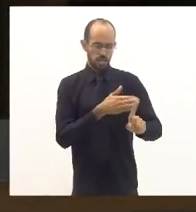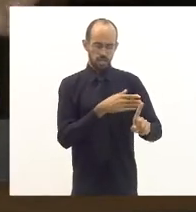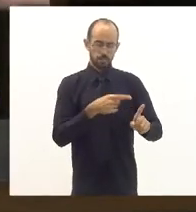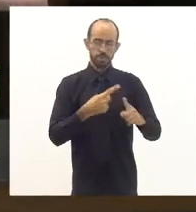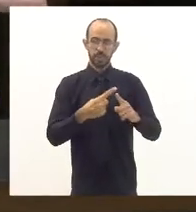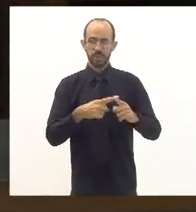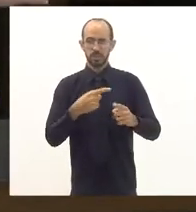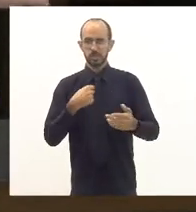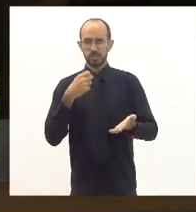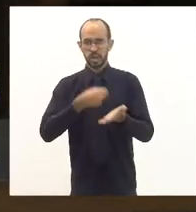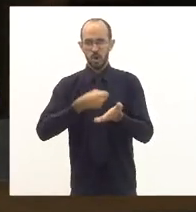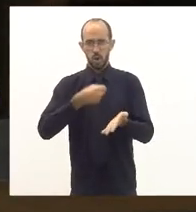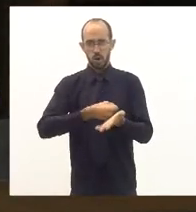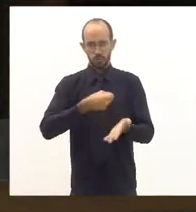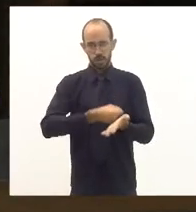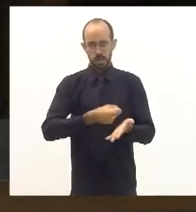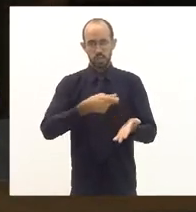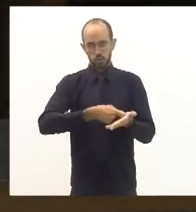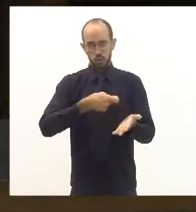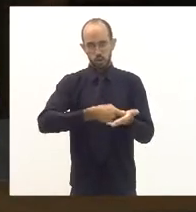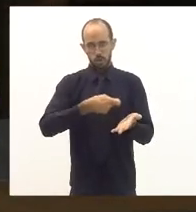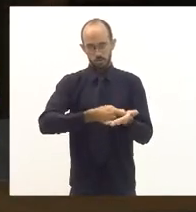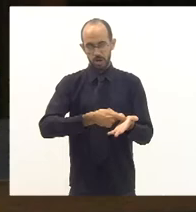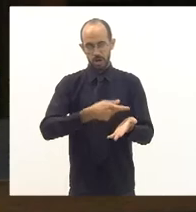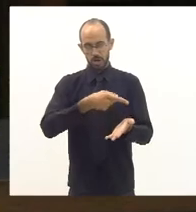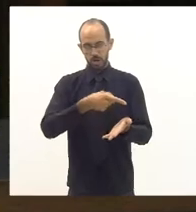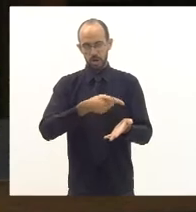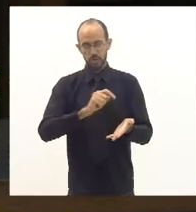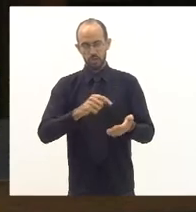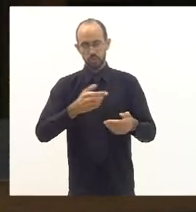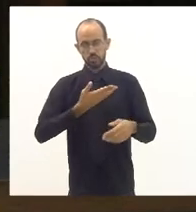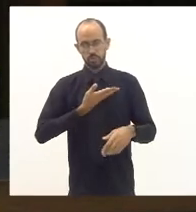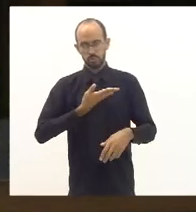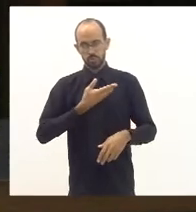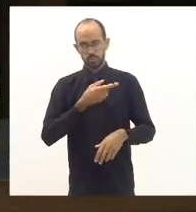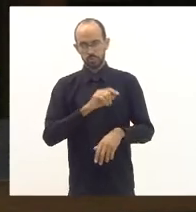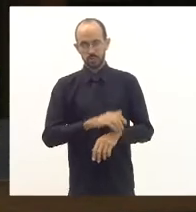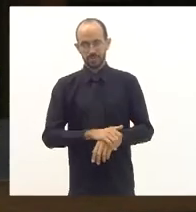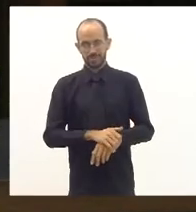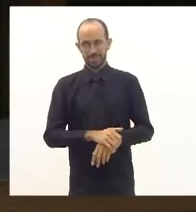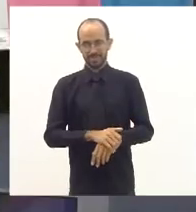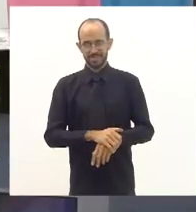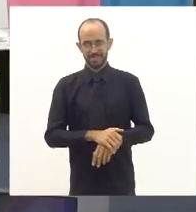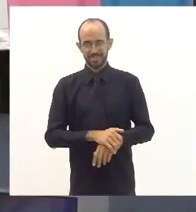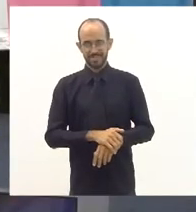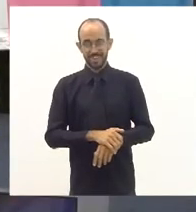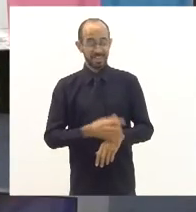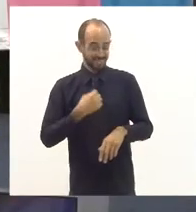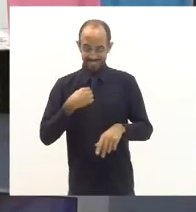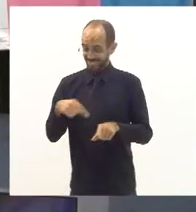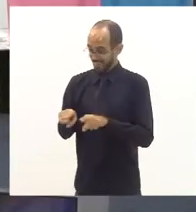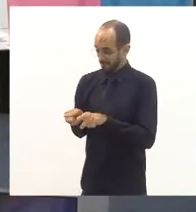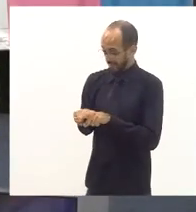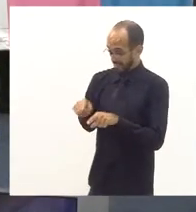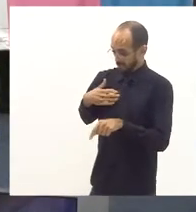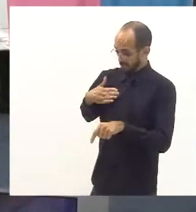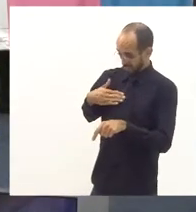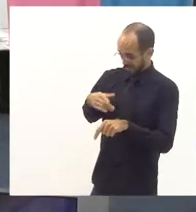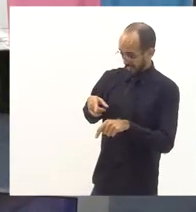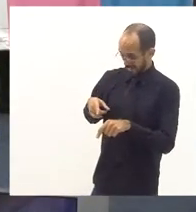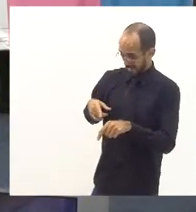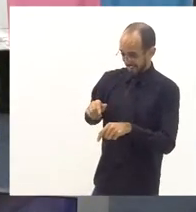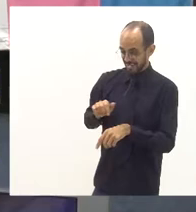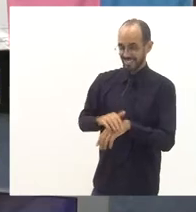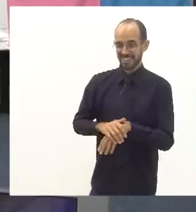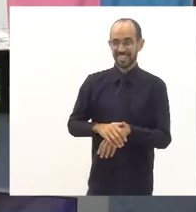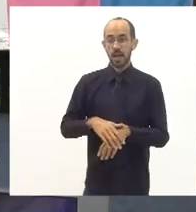o tempo inteiro lá aos companheiros, e muitas das vezes... De mim também eles apanham. E muitas das vezes eles não têm